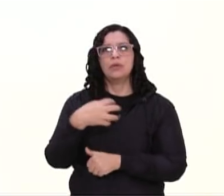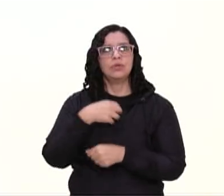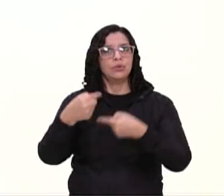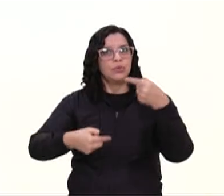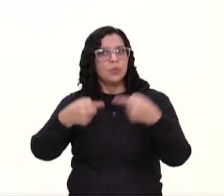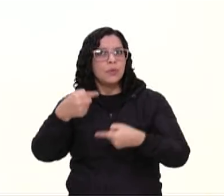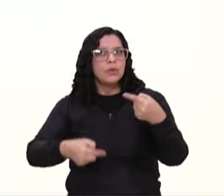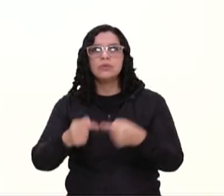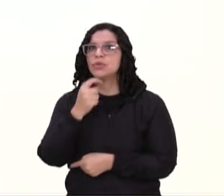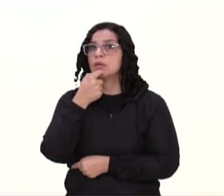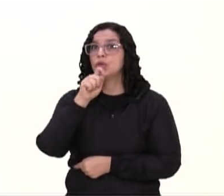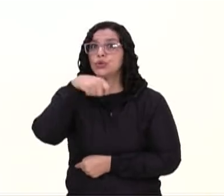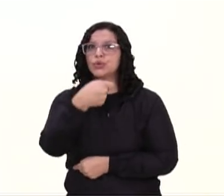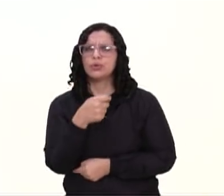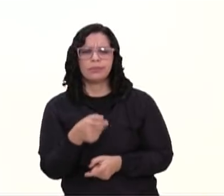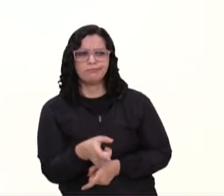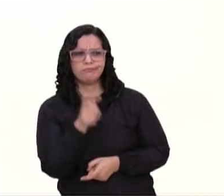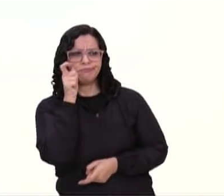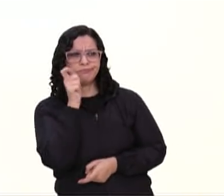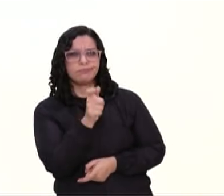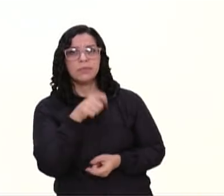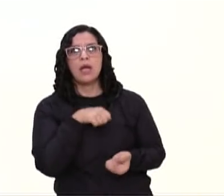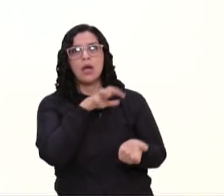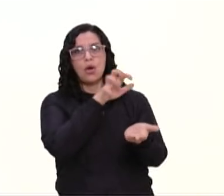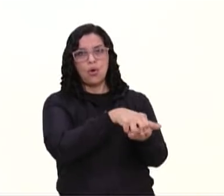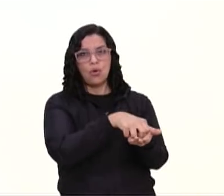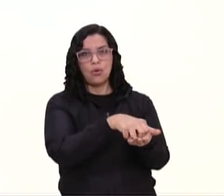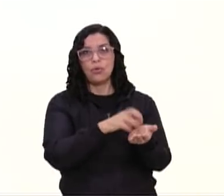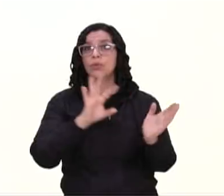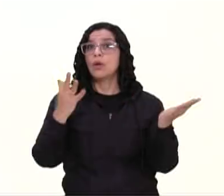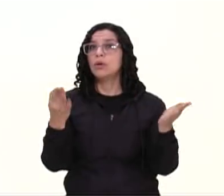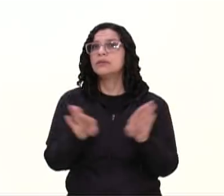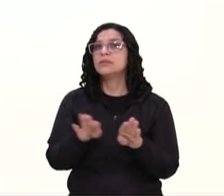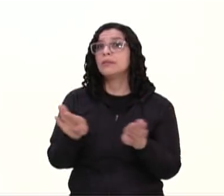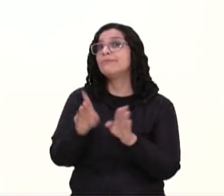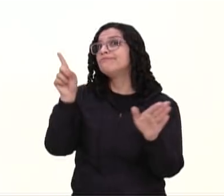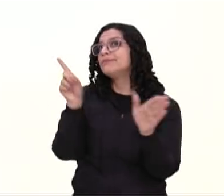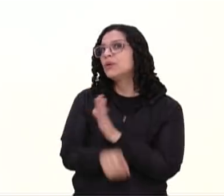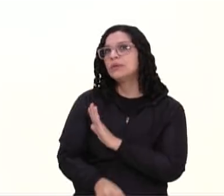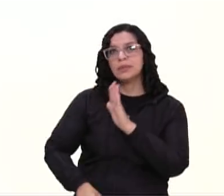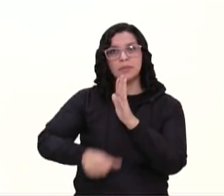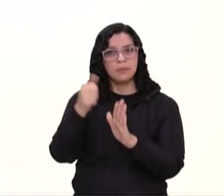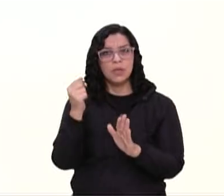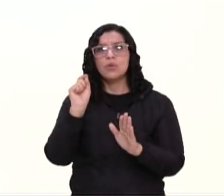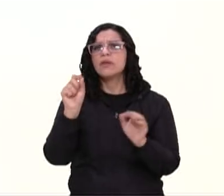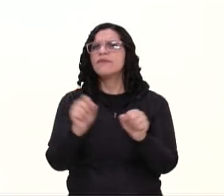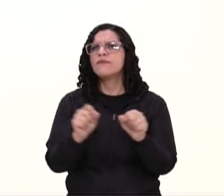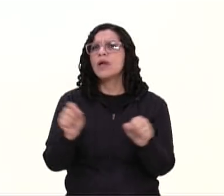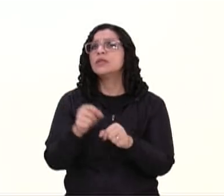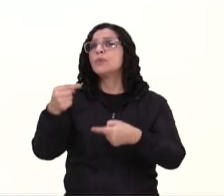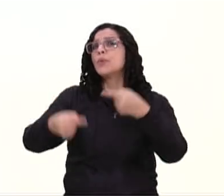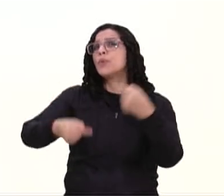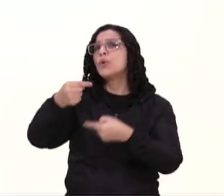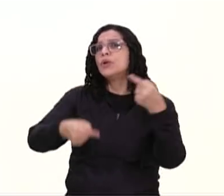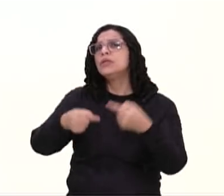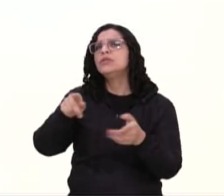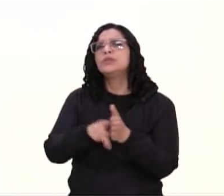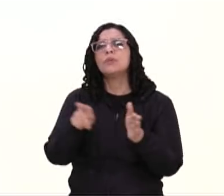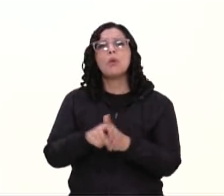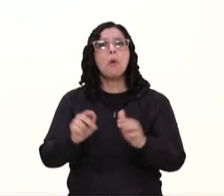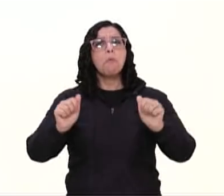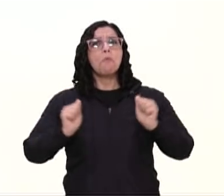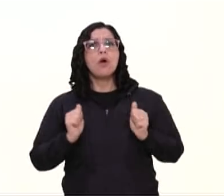Inglaterra sobre a sua colônia. O que me leva para o nosso primeiro quiz. O que estabelecia a política de